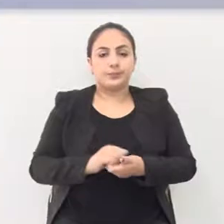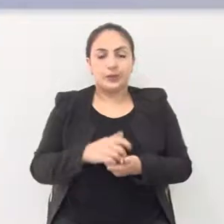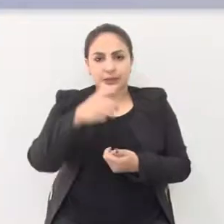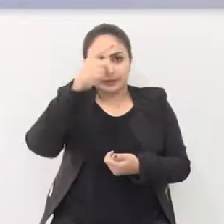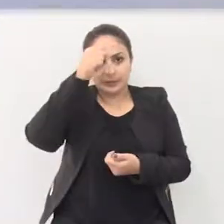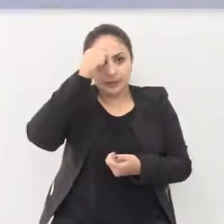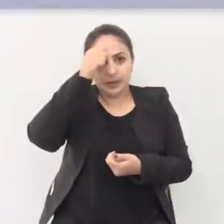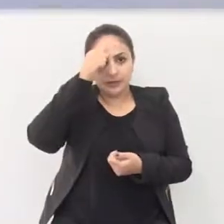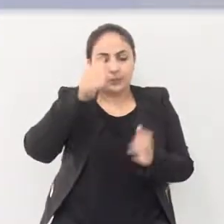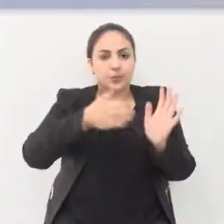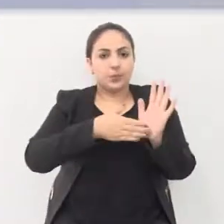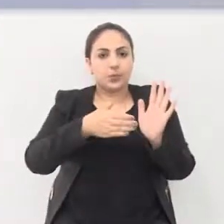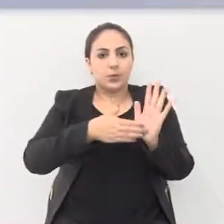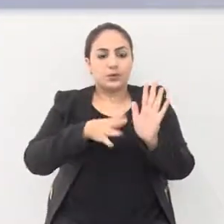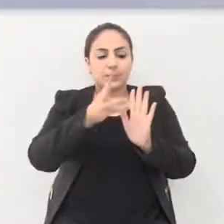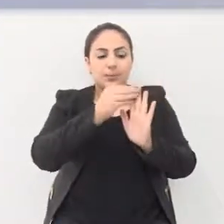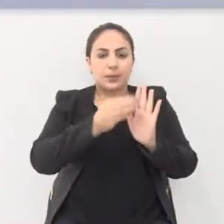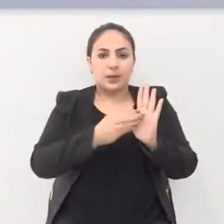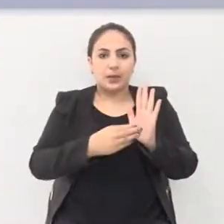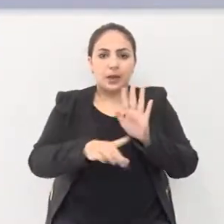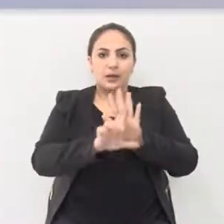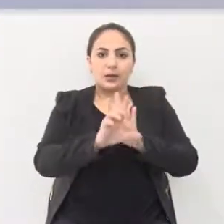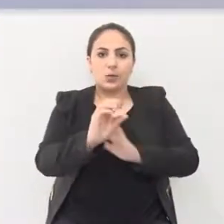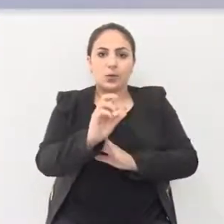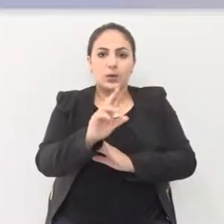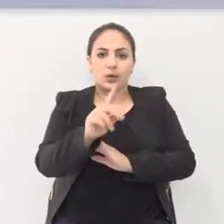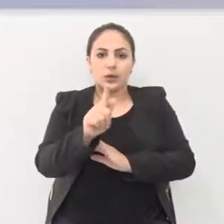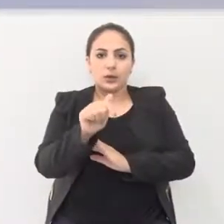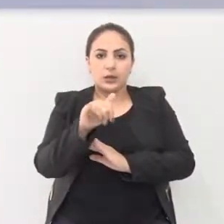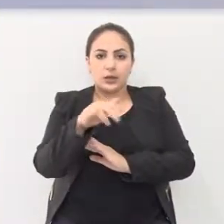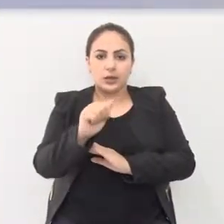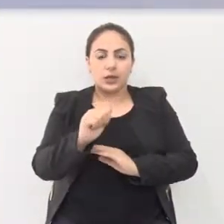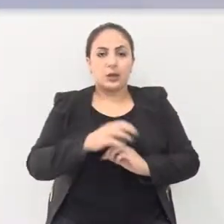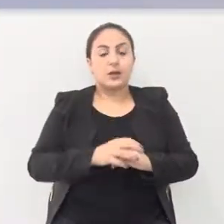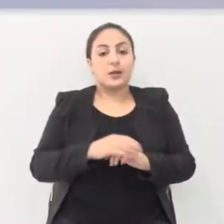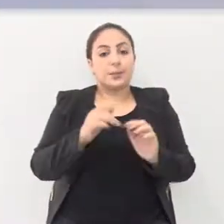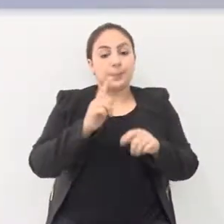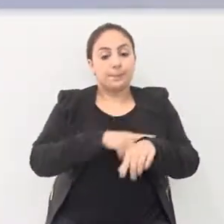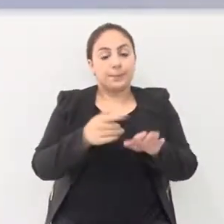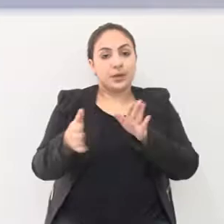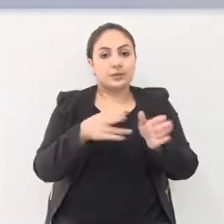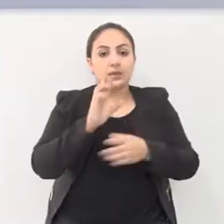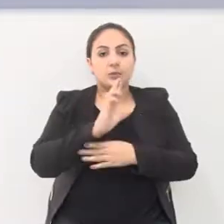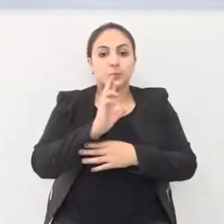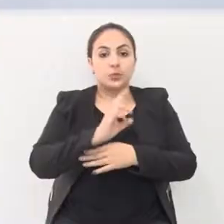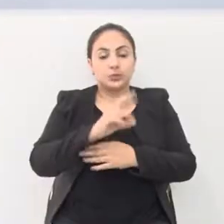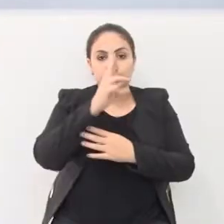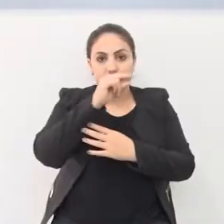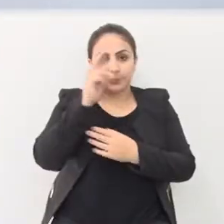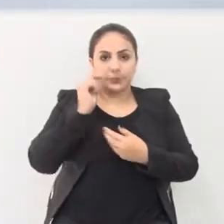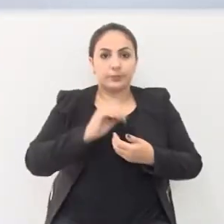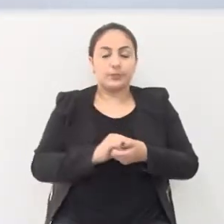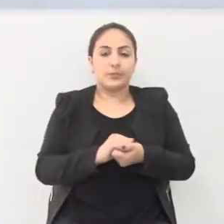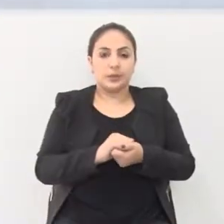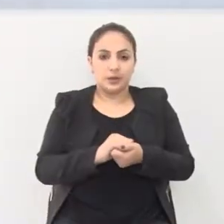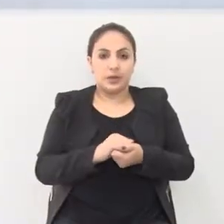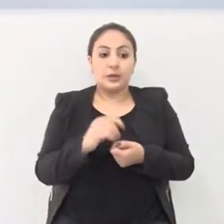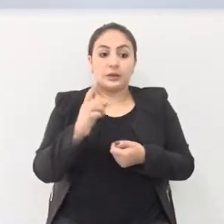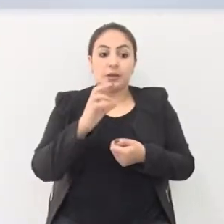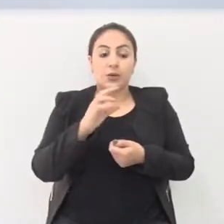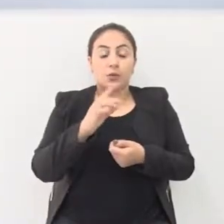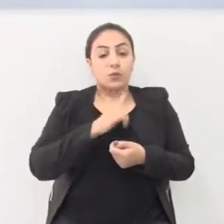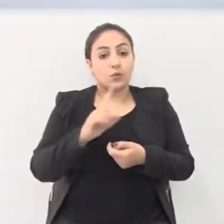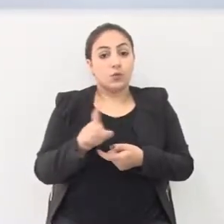Apreciada a proposta de emenda à lei orgânica que disciplina prazo nas respostas do Poder Executivo. E ele tem um prazo X